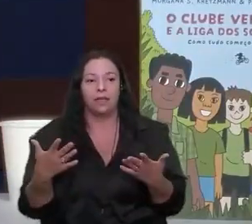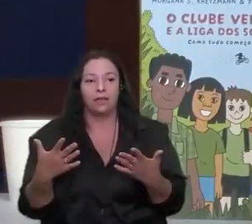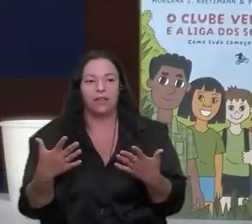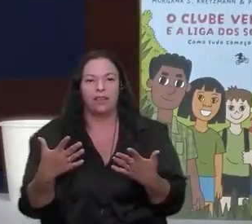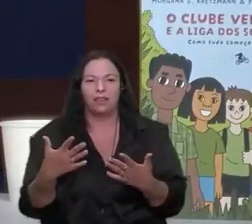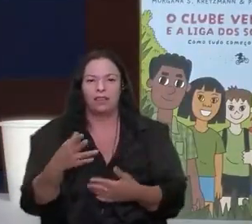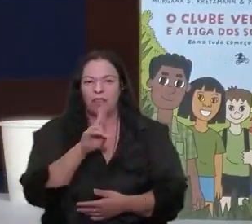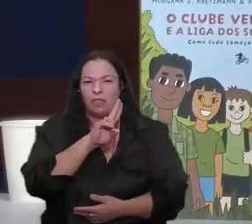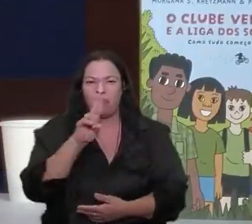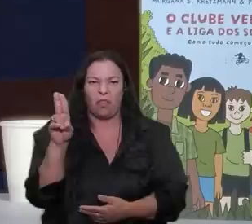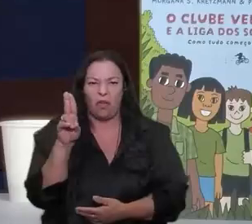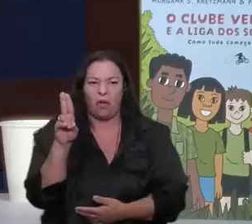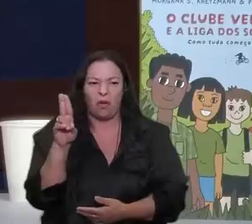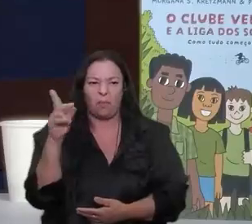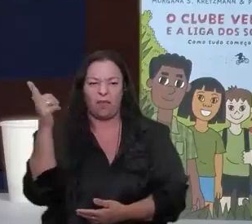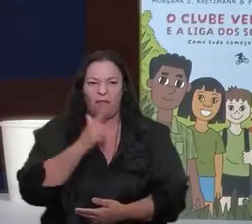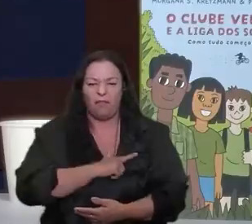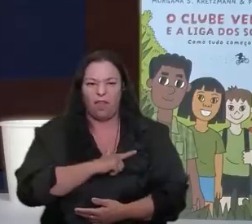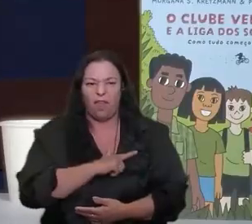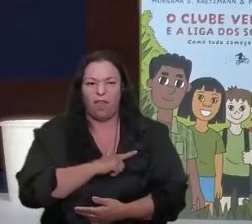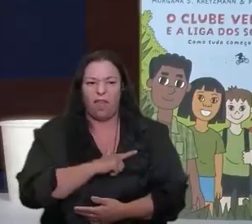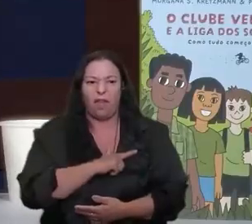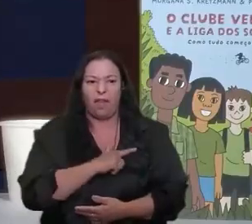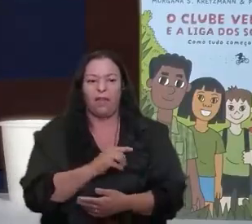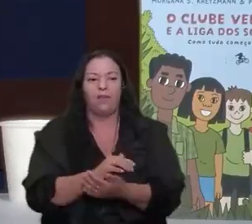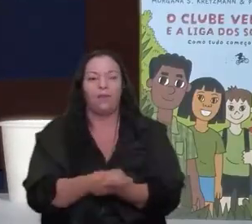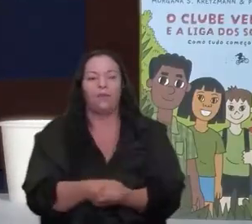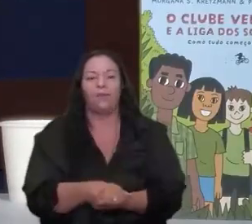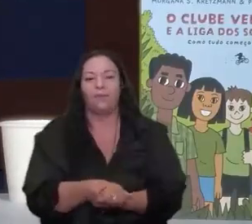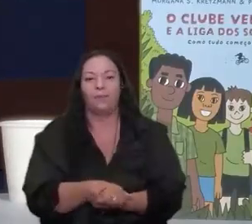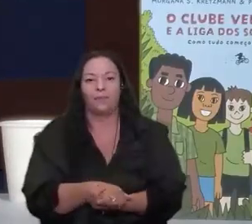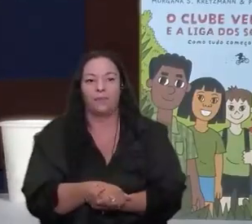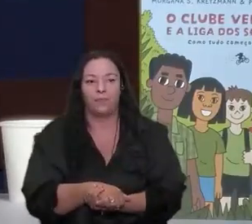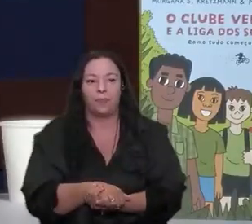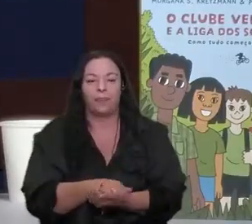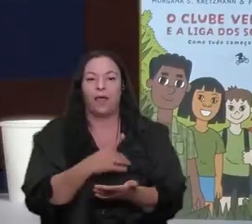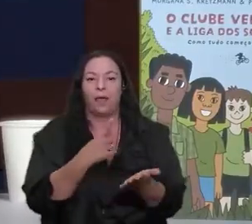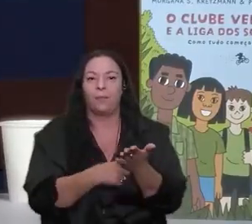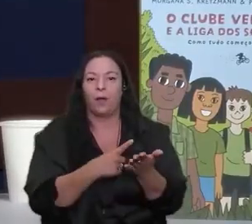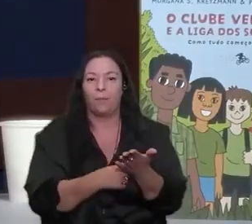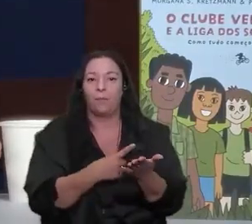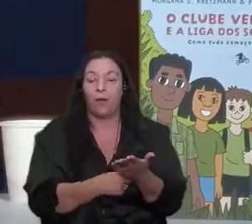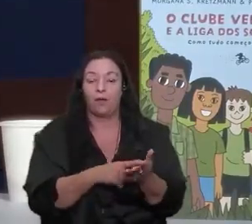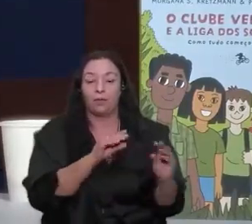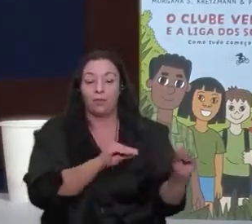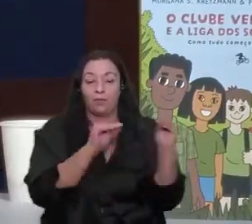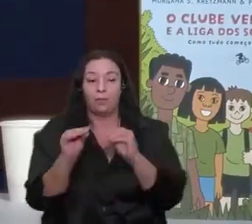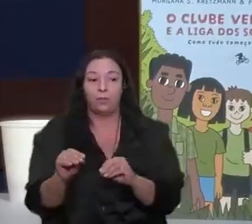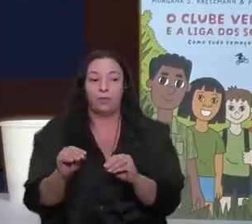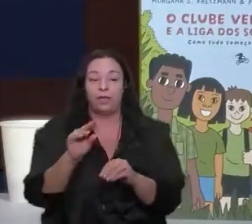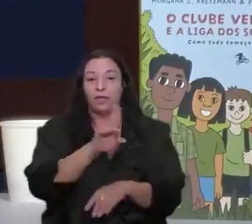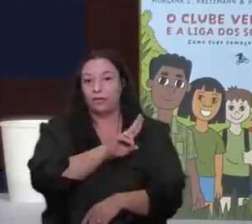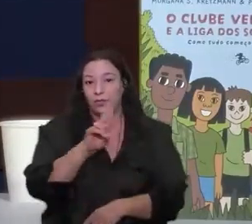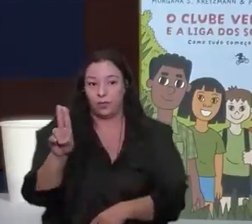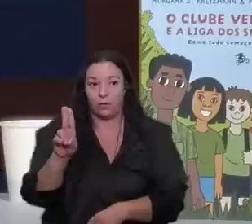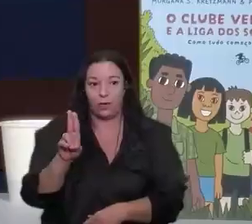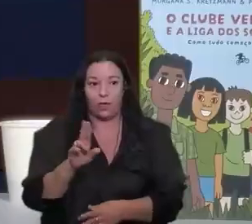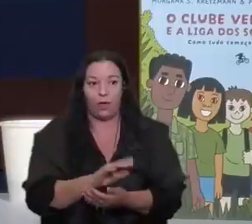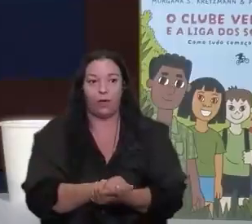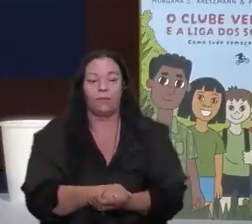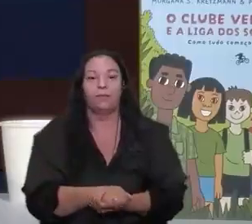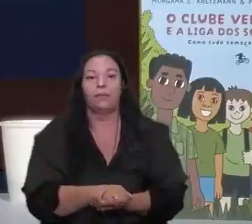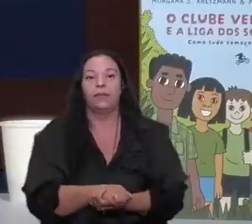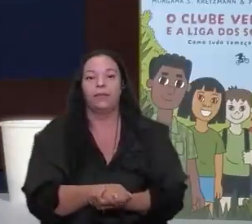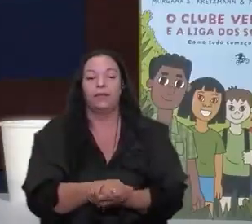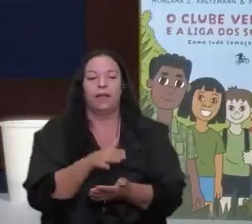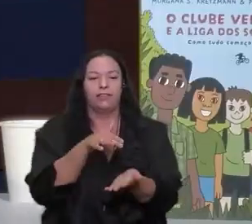nome é horroroso. Eu falei, é mesmo. Vamos mudar. Aí tem uma proposta de mudança de nome. Eu acato, mas aí já está